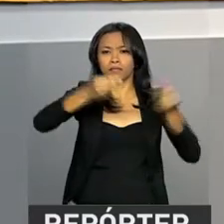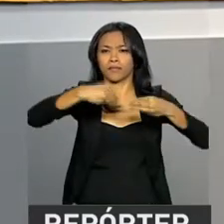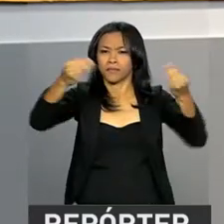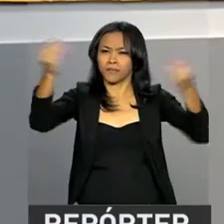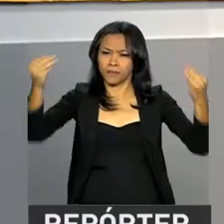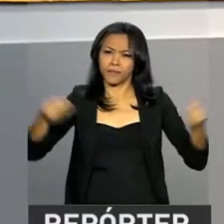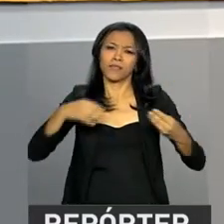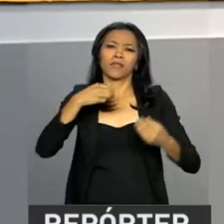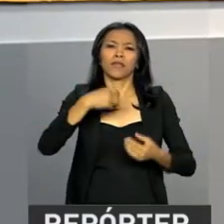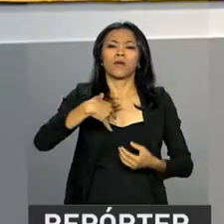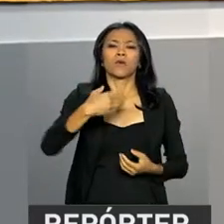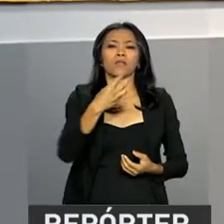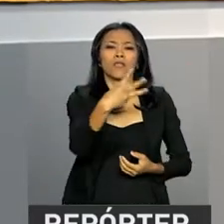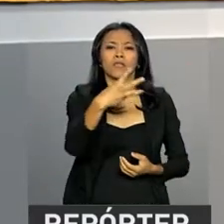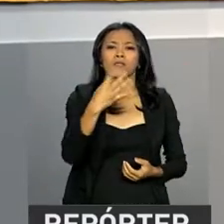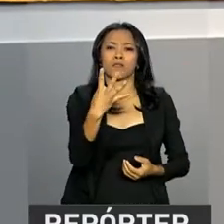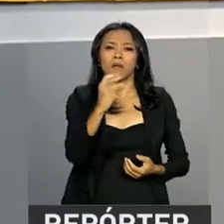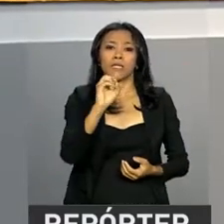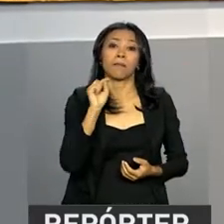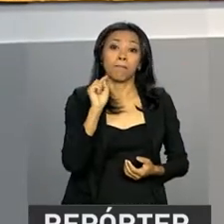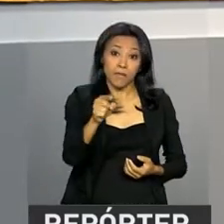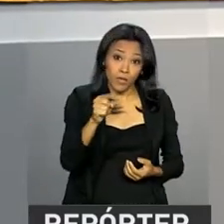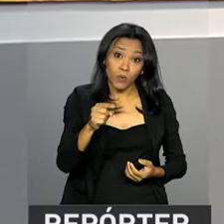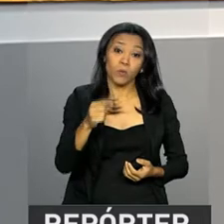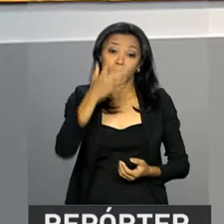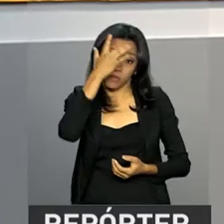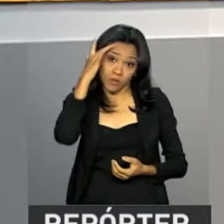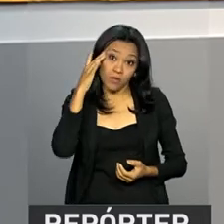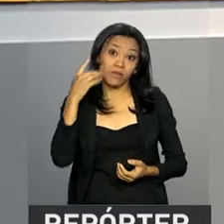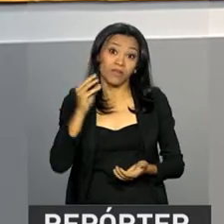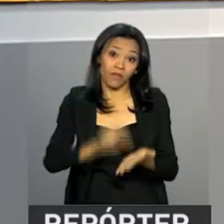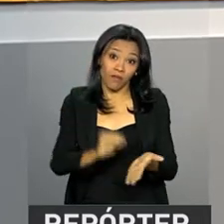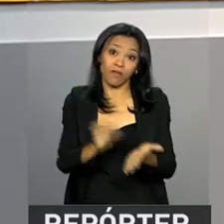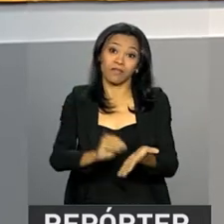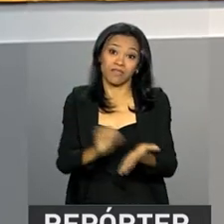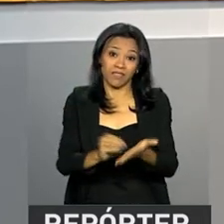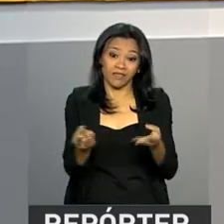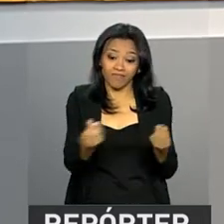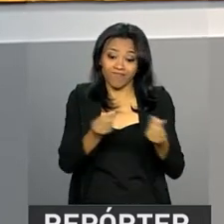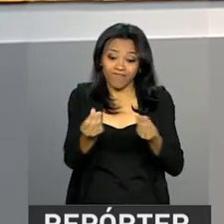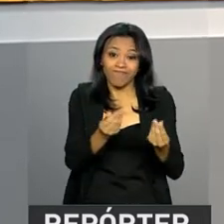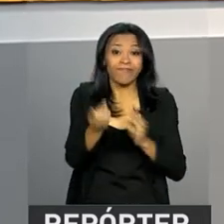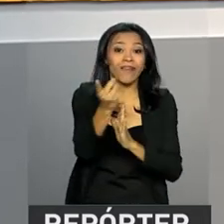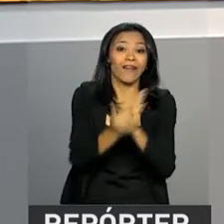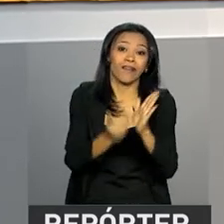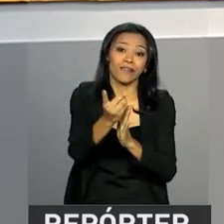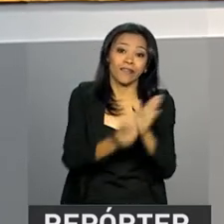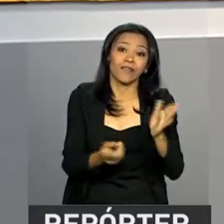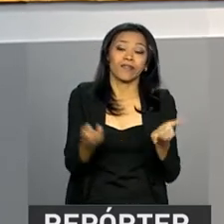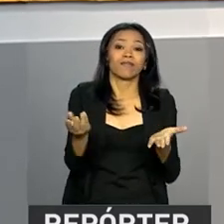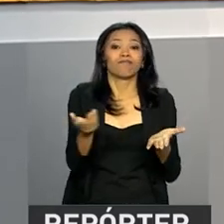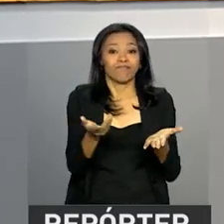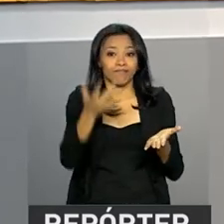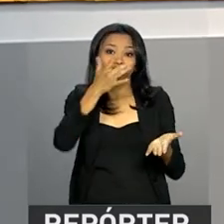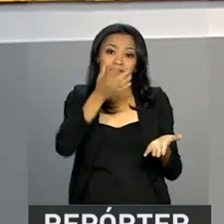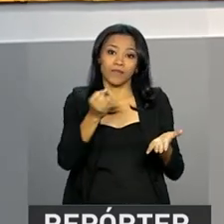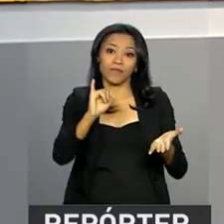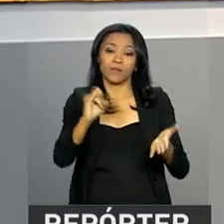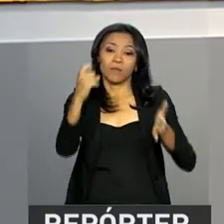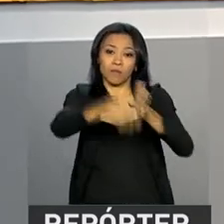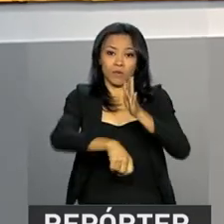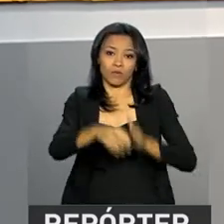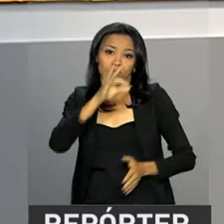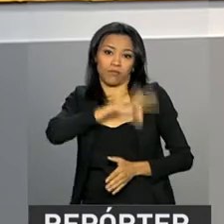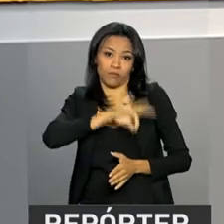mil contribuintes que estão com indícios de inconsistências na declarações do imposto de renda pessoa física de